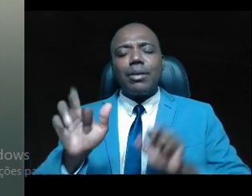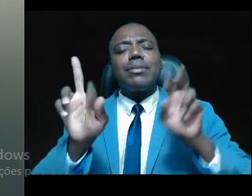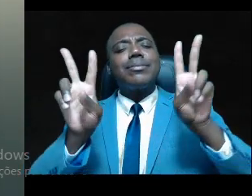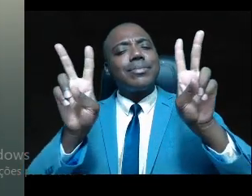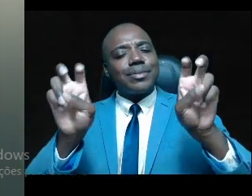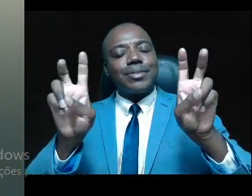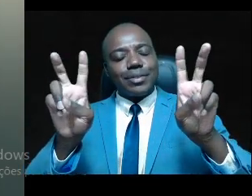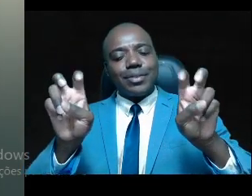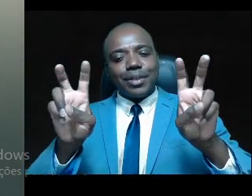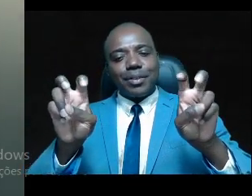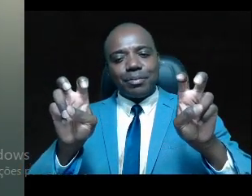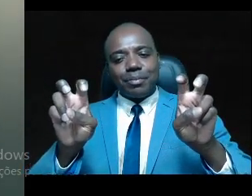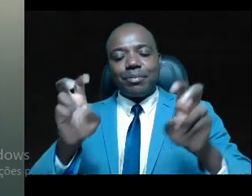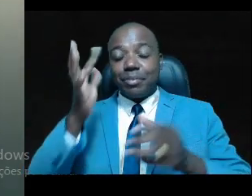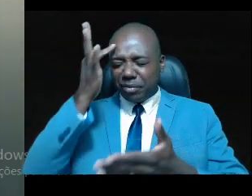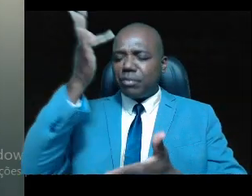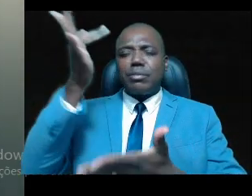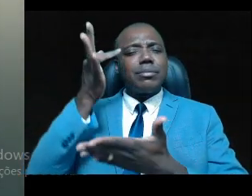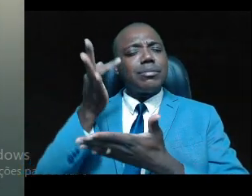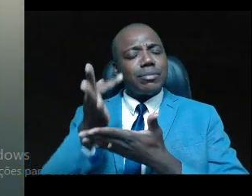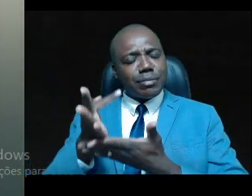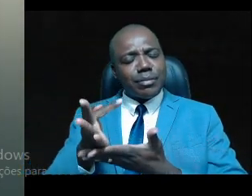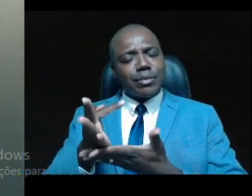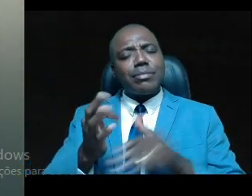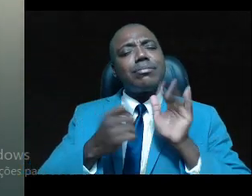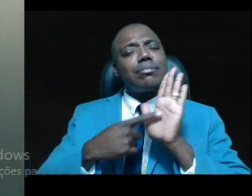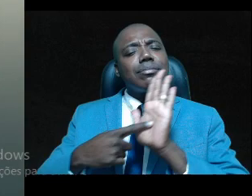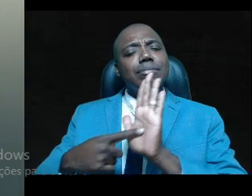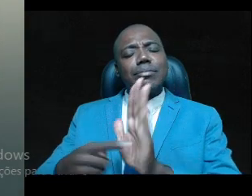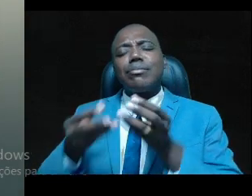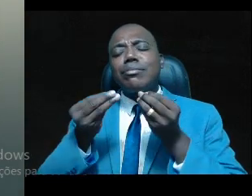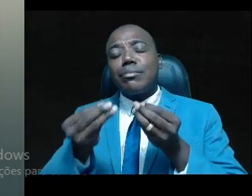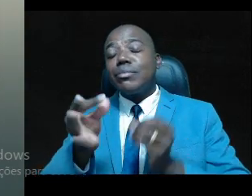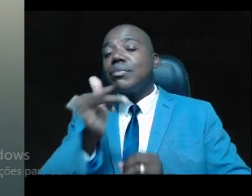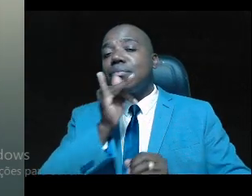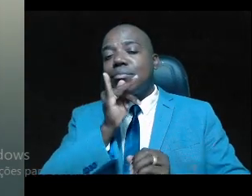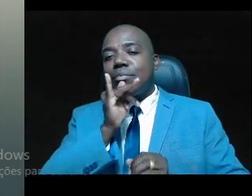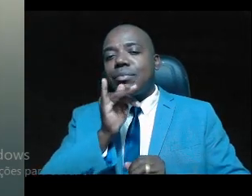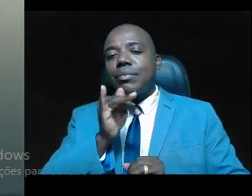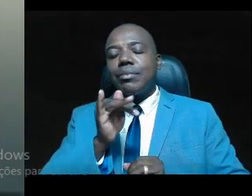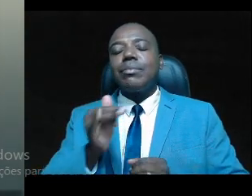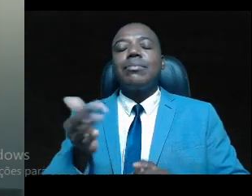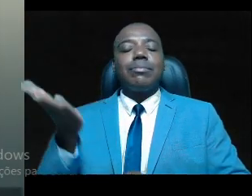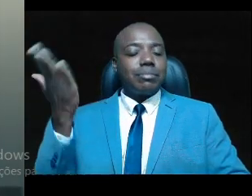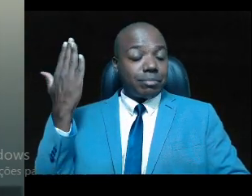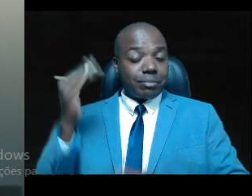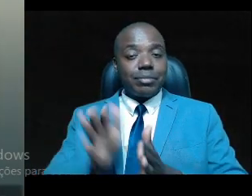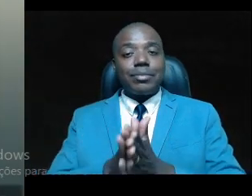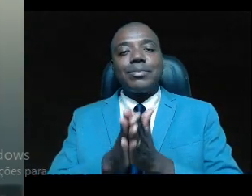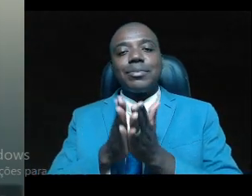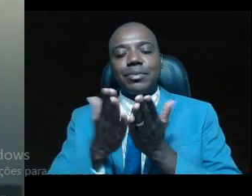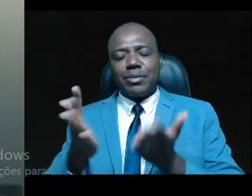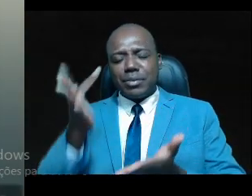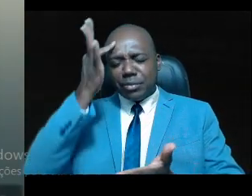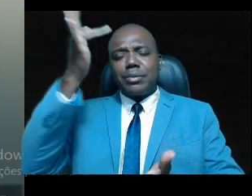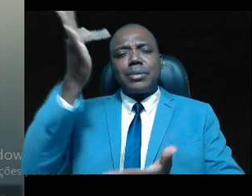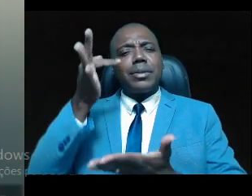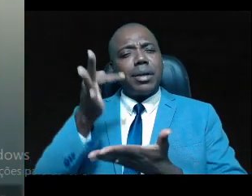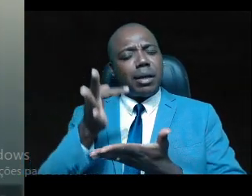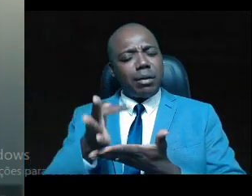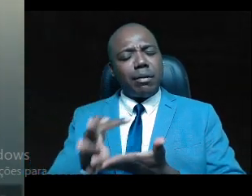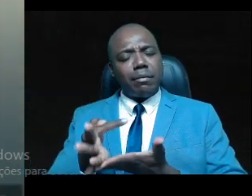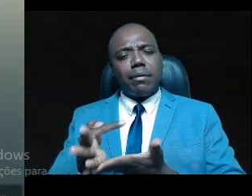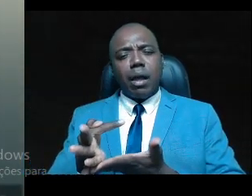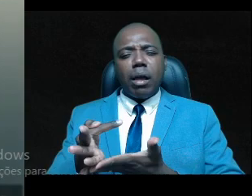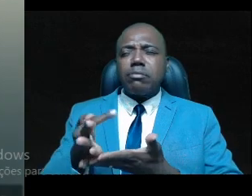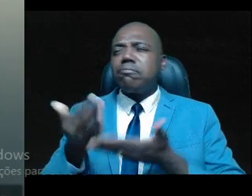A Natureza da Fé e Exemplos da Fé tirado do Velho Testamento. Ora, a fé é o firme fundamento